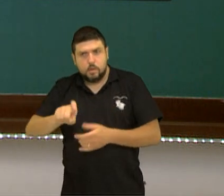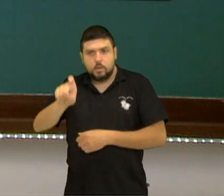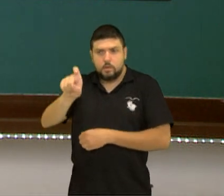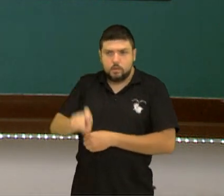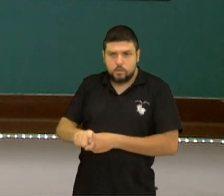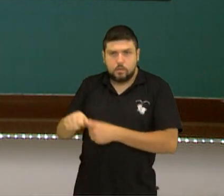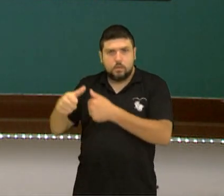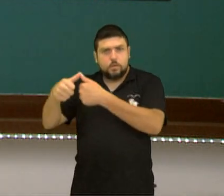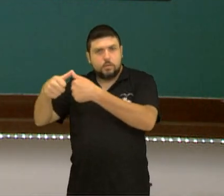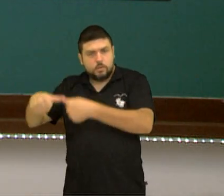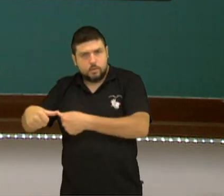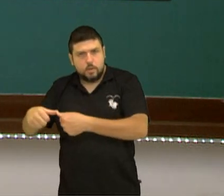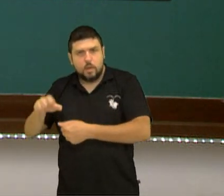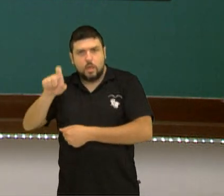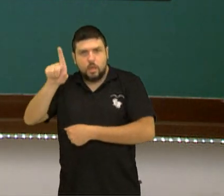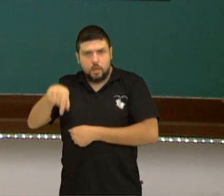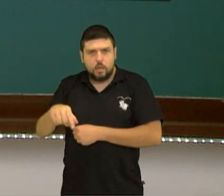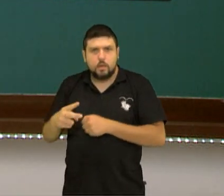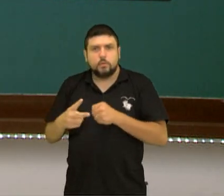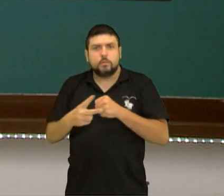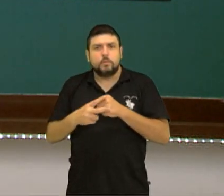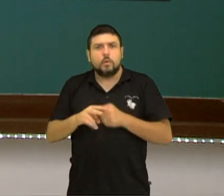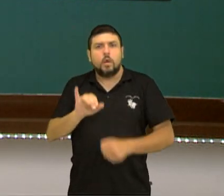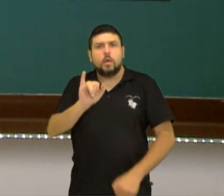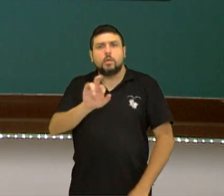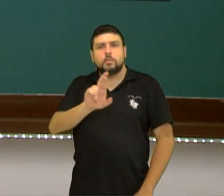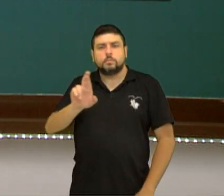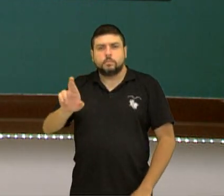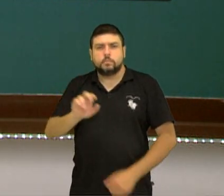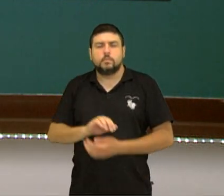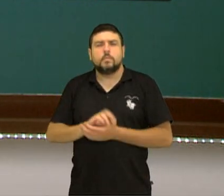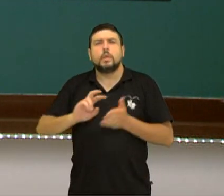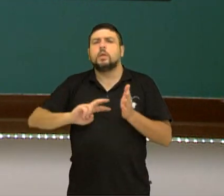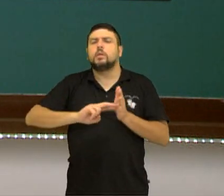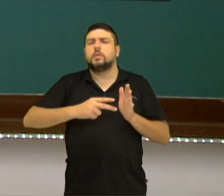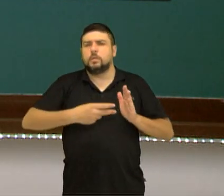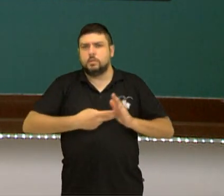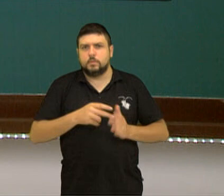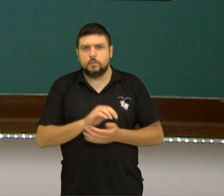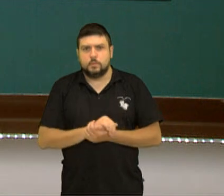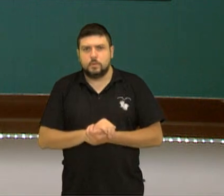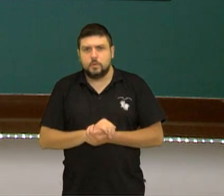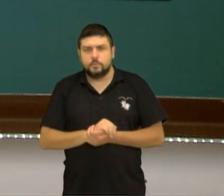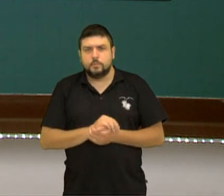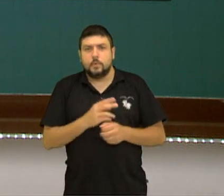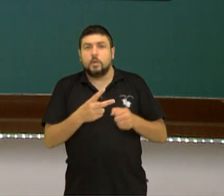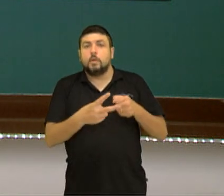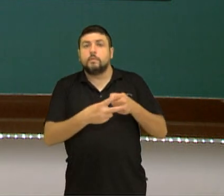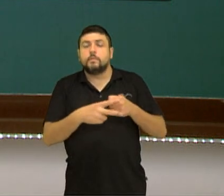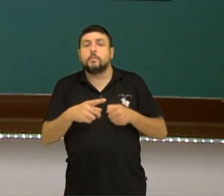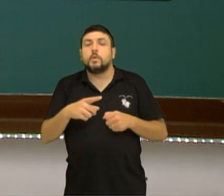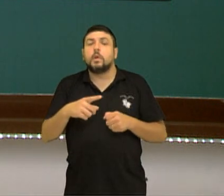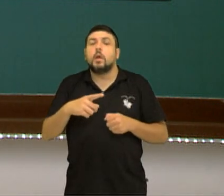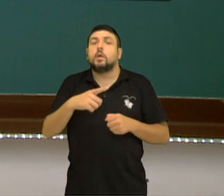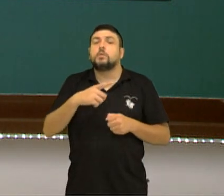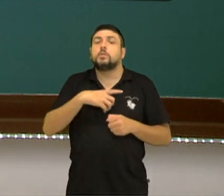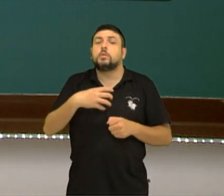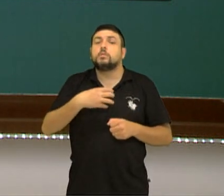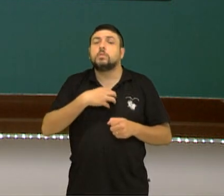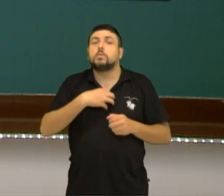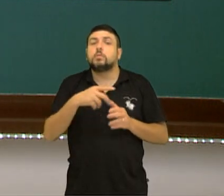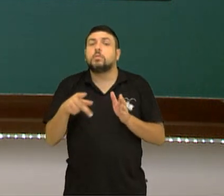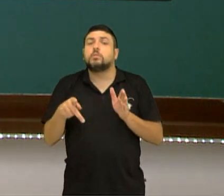verbos irregulares. O que isso significa? Cada verbo vai ter a sua forma de particípio